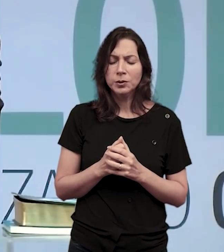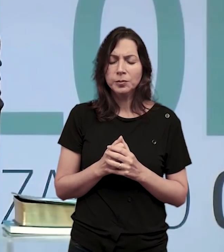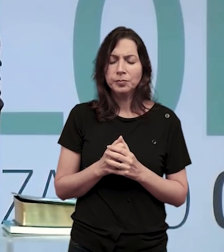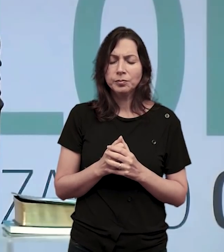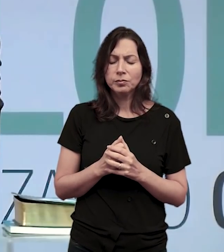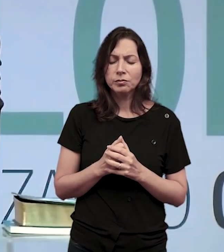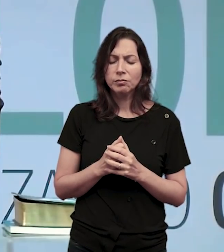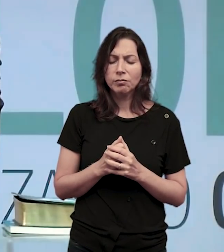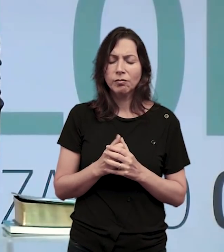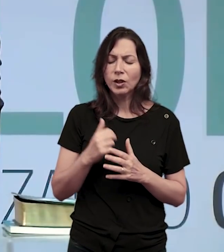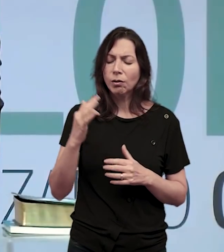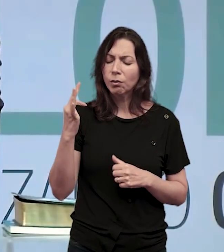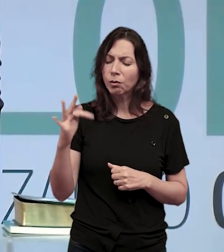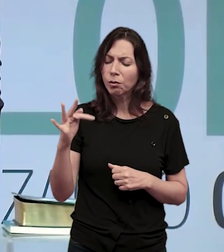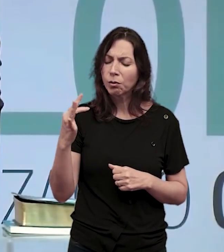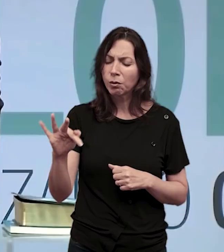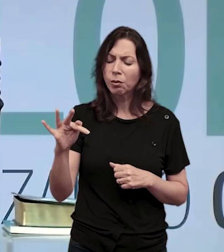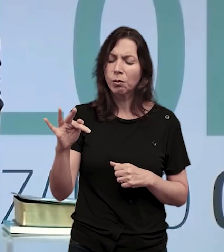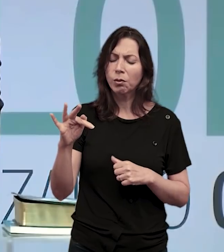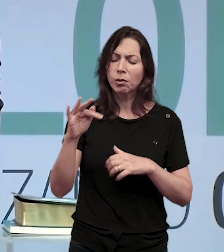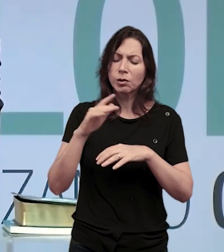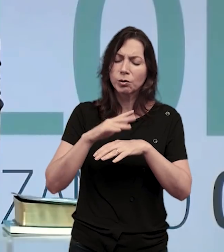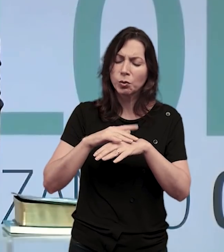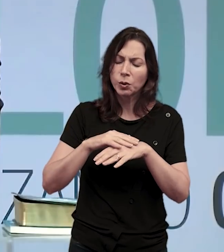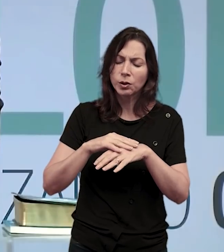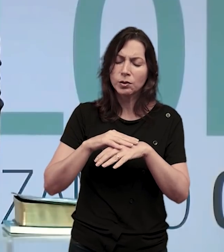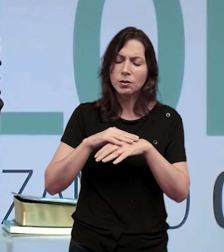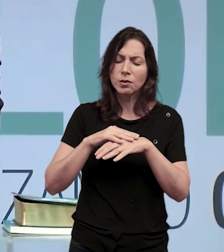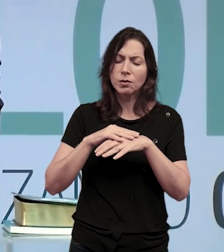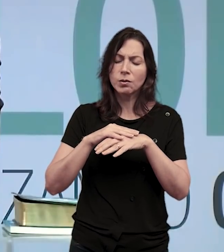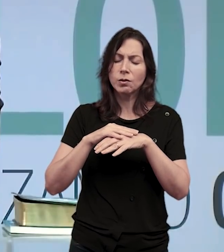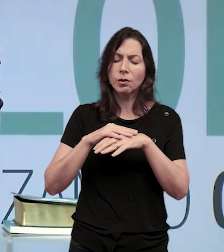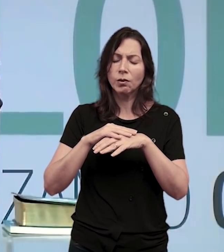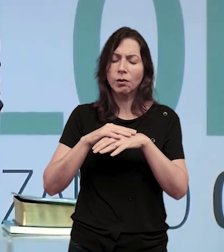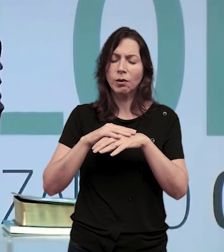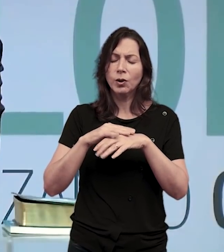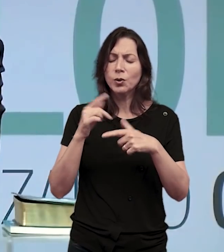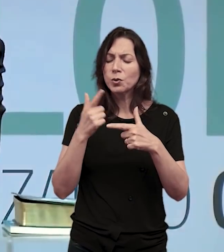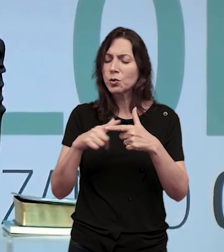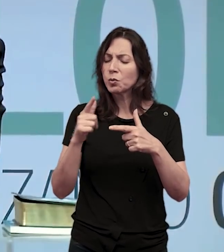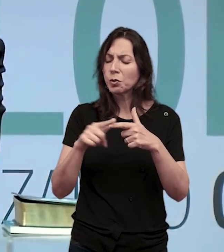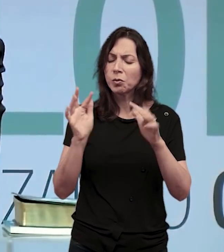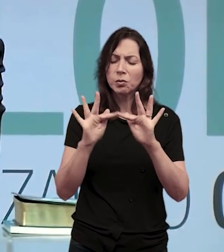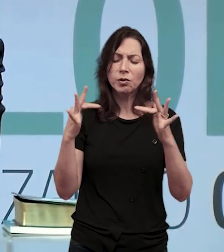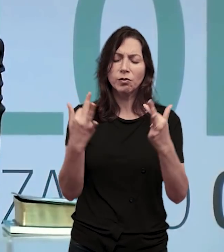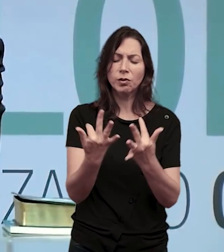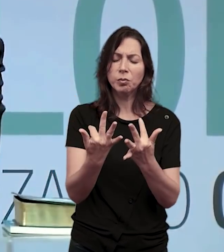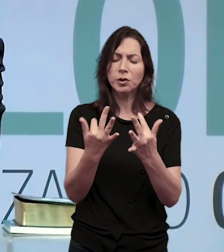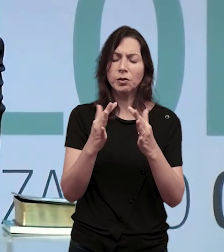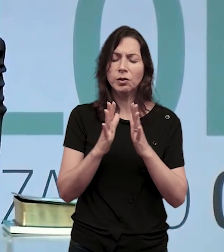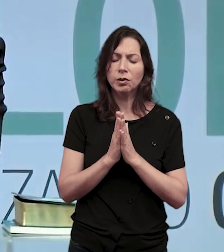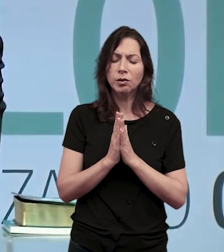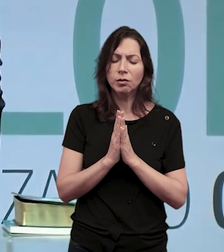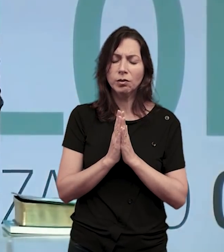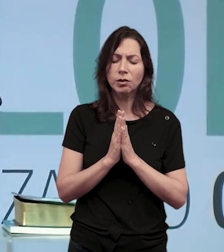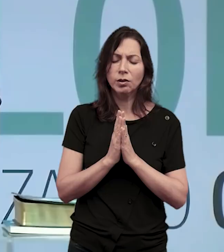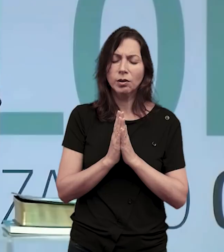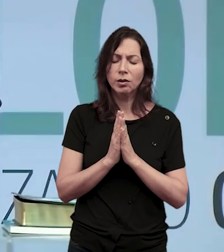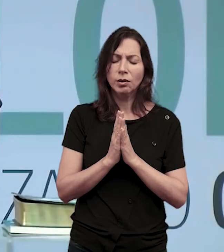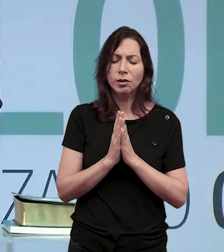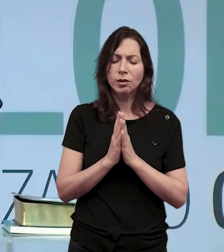dor da enfermidade, a dor dos dramas da família, a dor